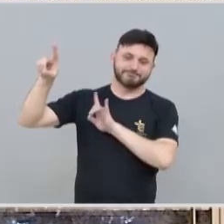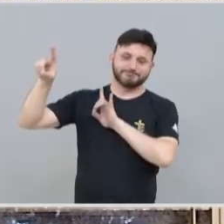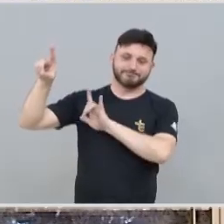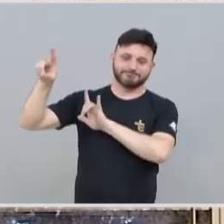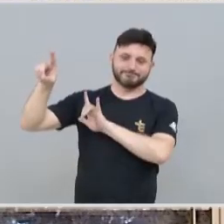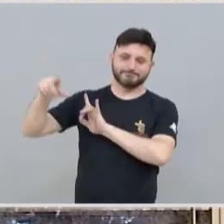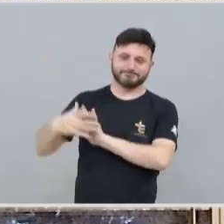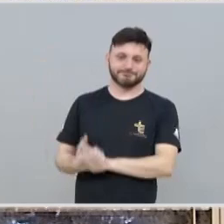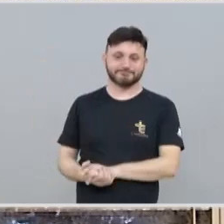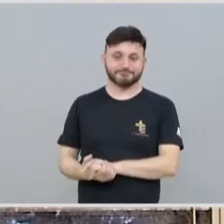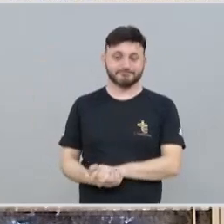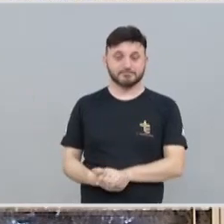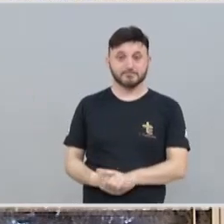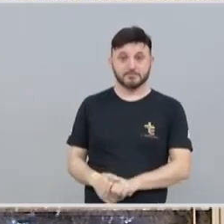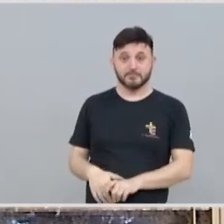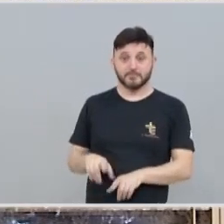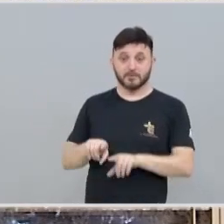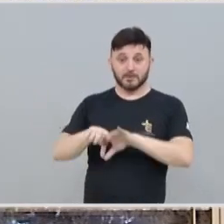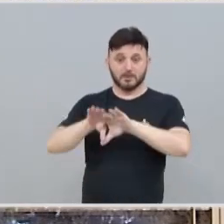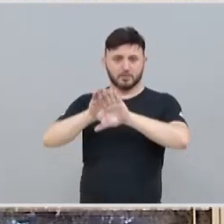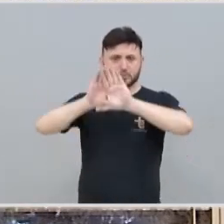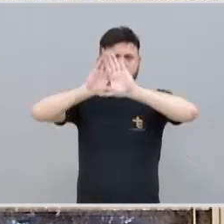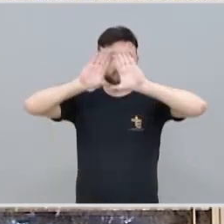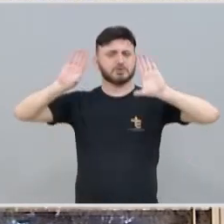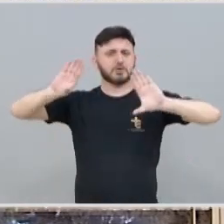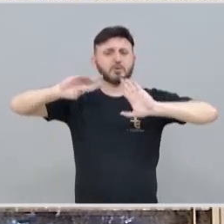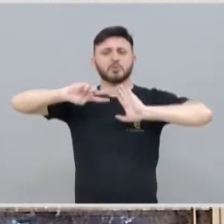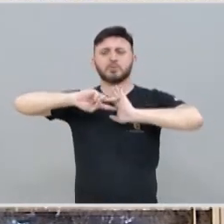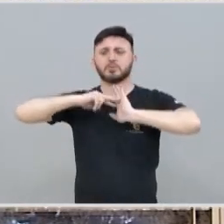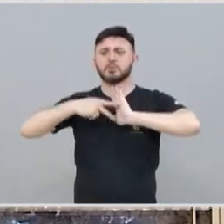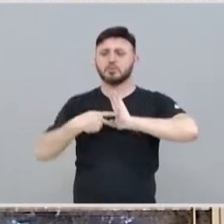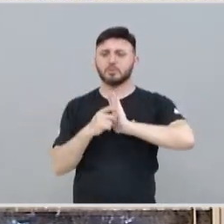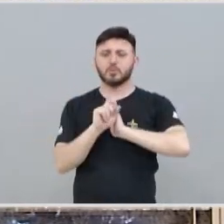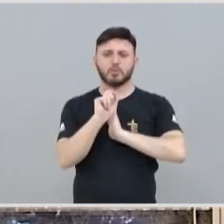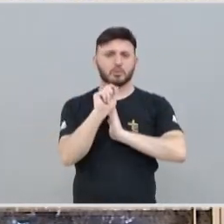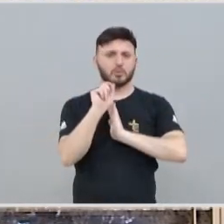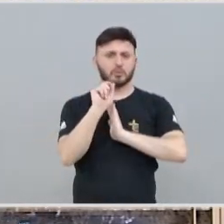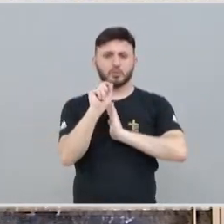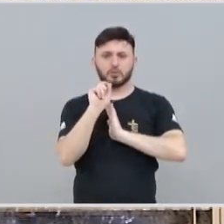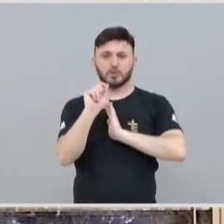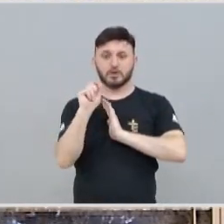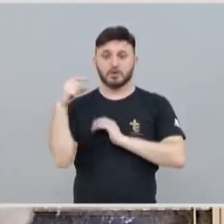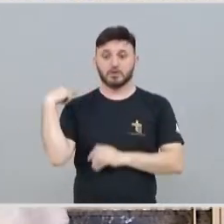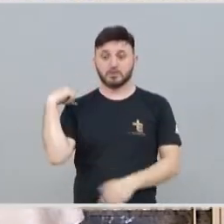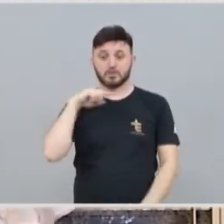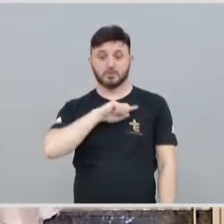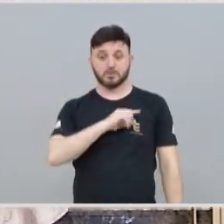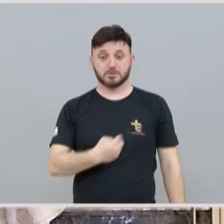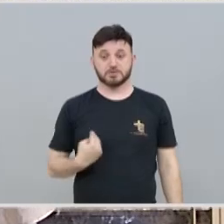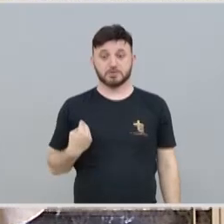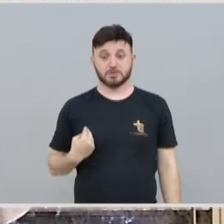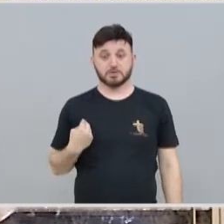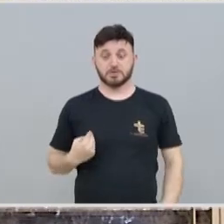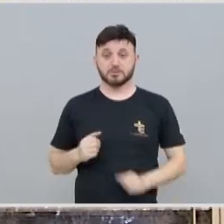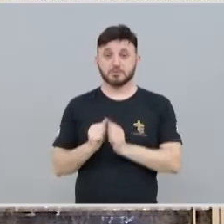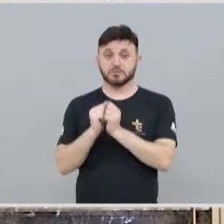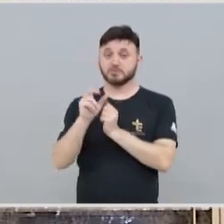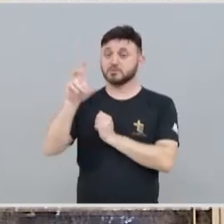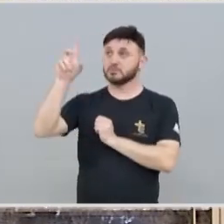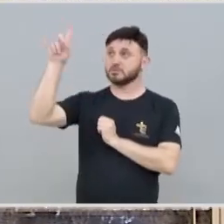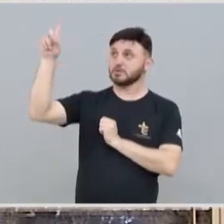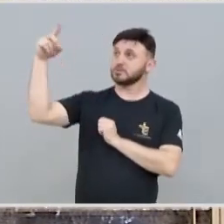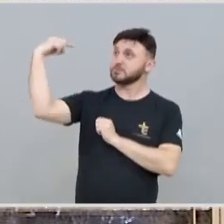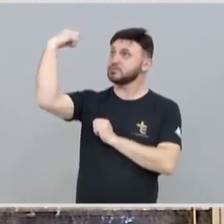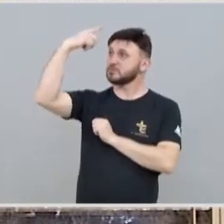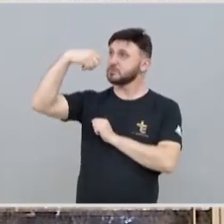esse céu o que é o céu está diante de deus face a